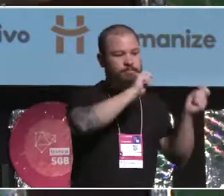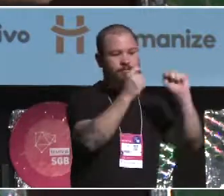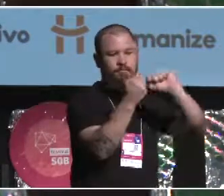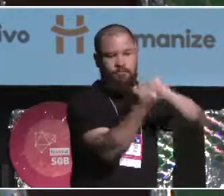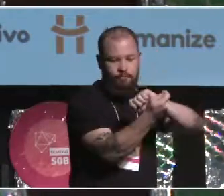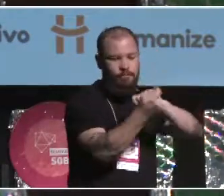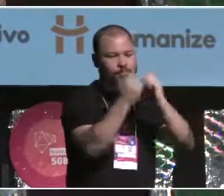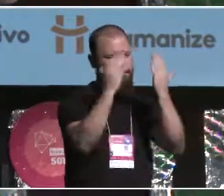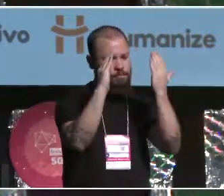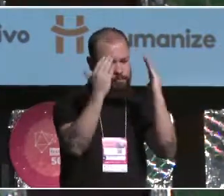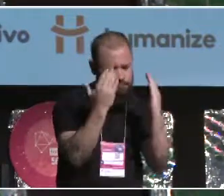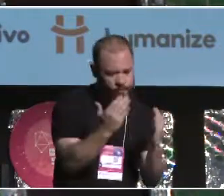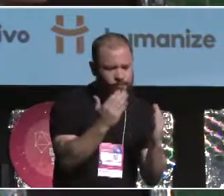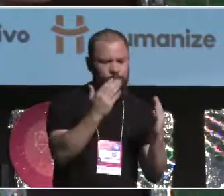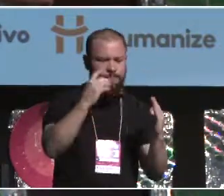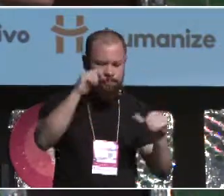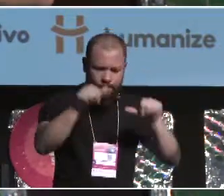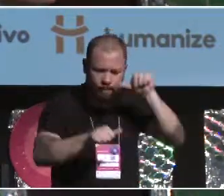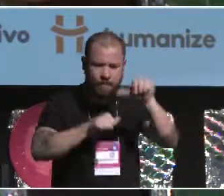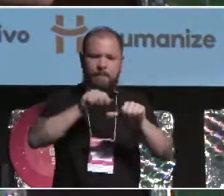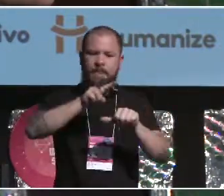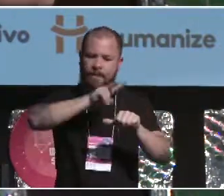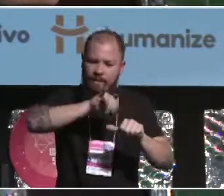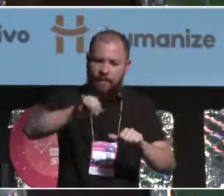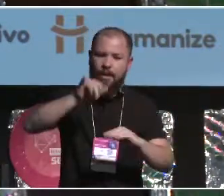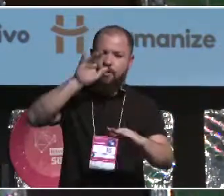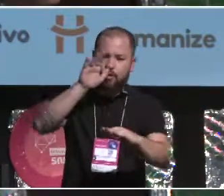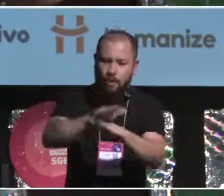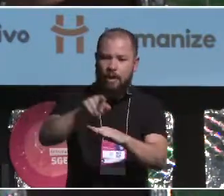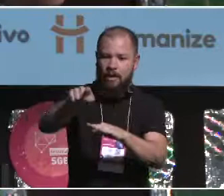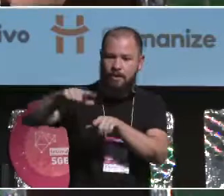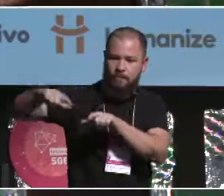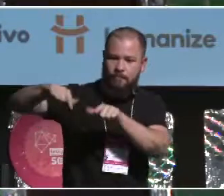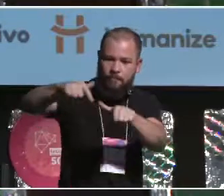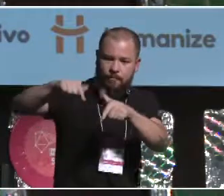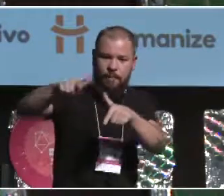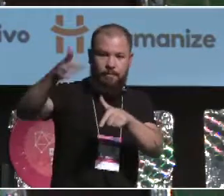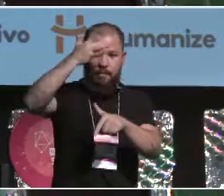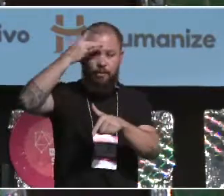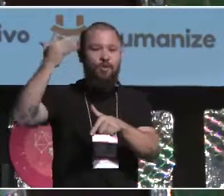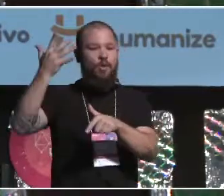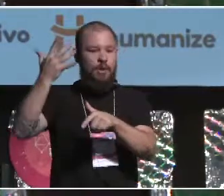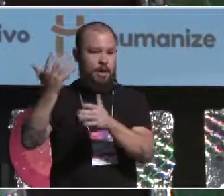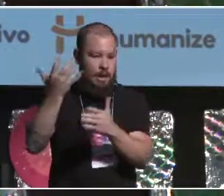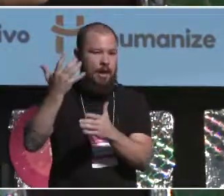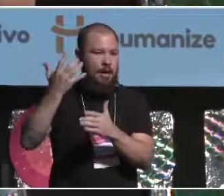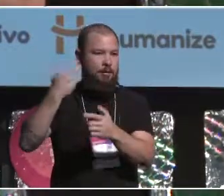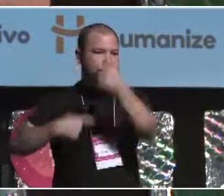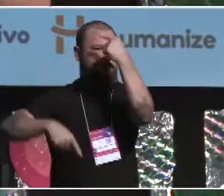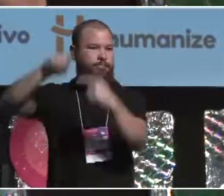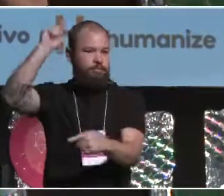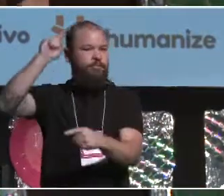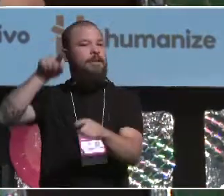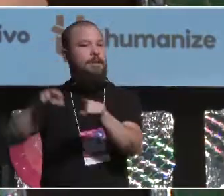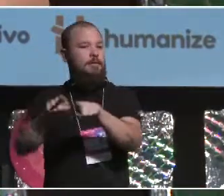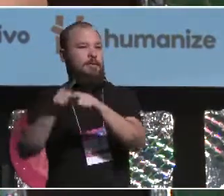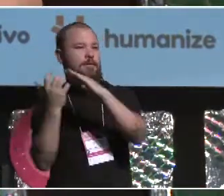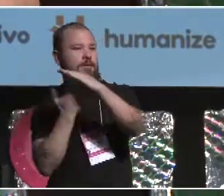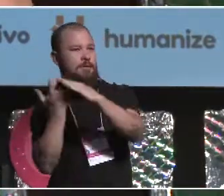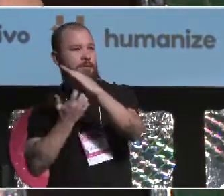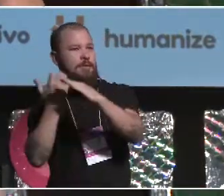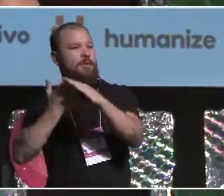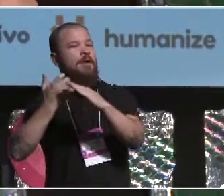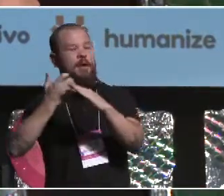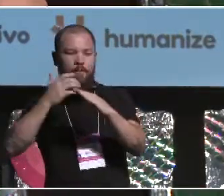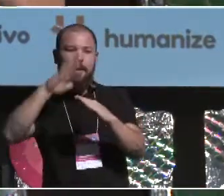comparáveis, verificáveis, críveis, que vão qualificar a tomada de decisão de investidores e de empresários em direção a essa nova